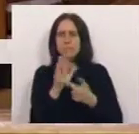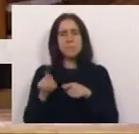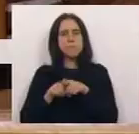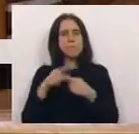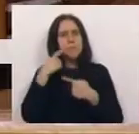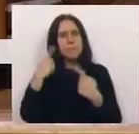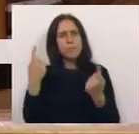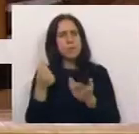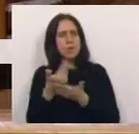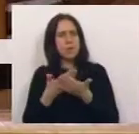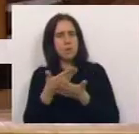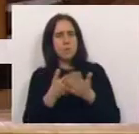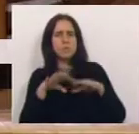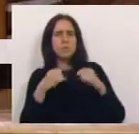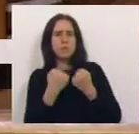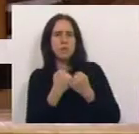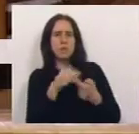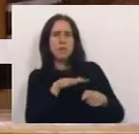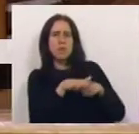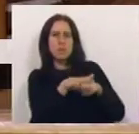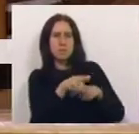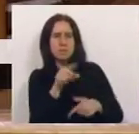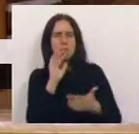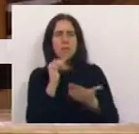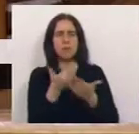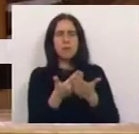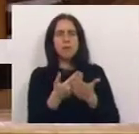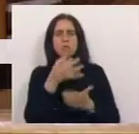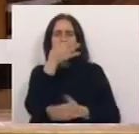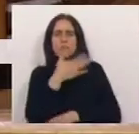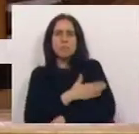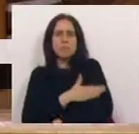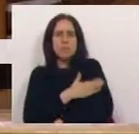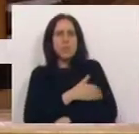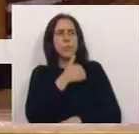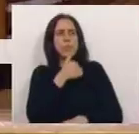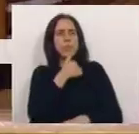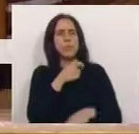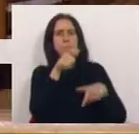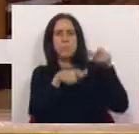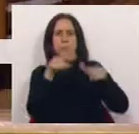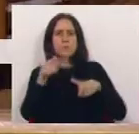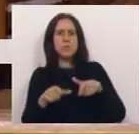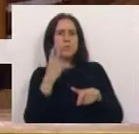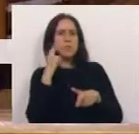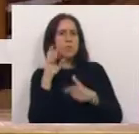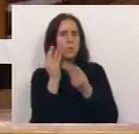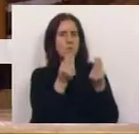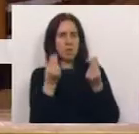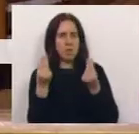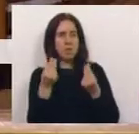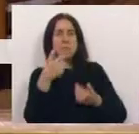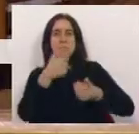incidem sobre os setores económicos e sociais, contribuindo para fragilizar a qualidade de vida das populações, provocando a perda